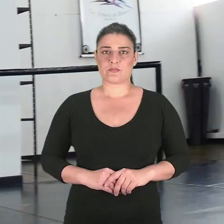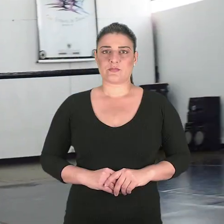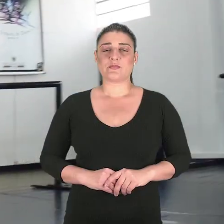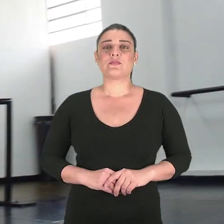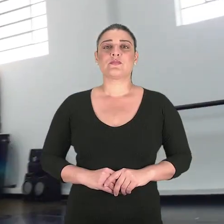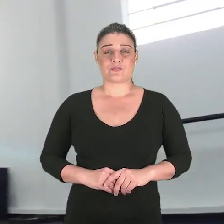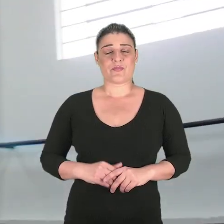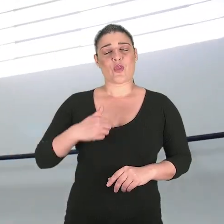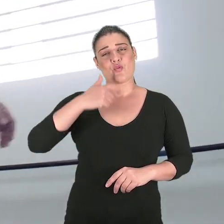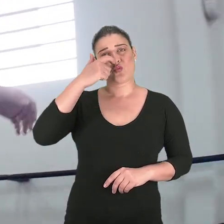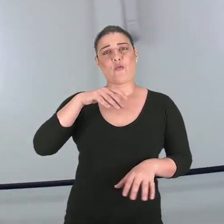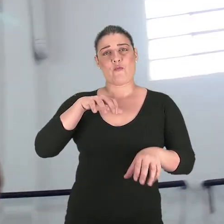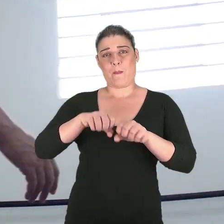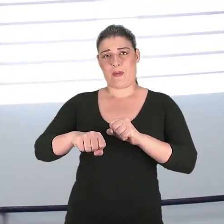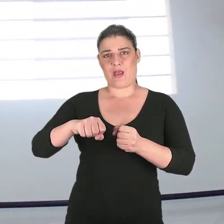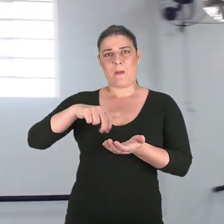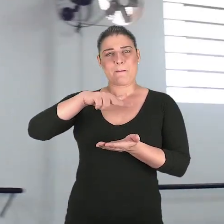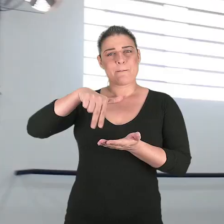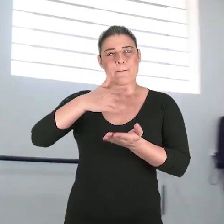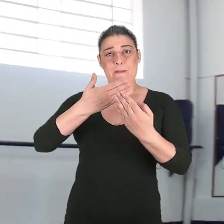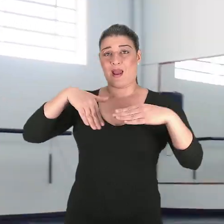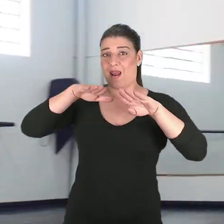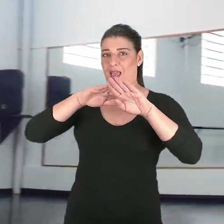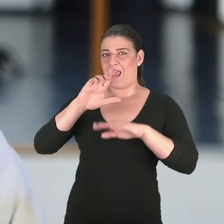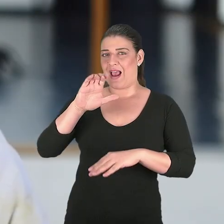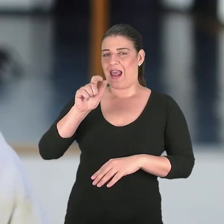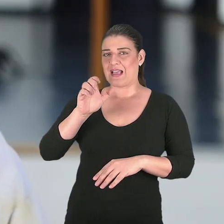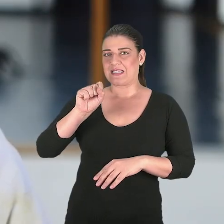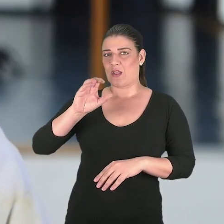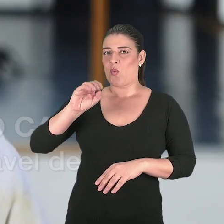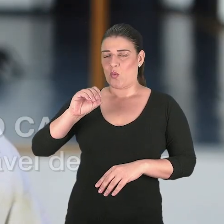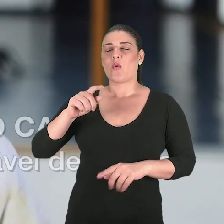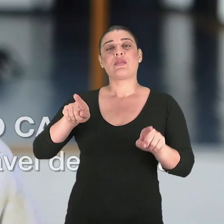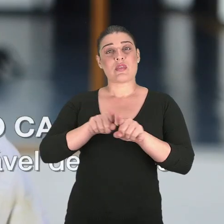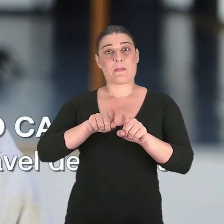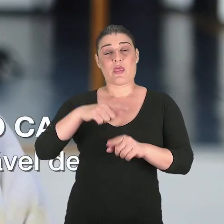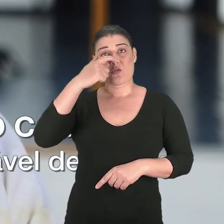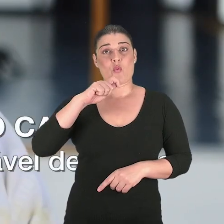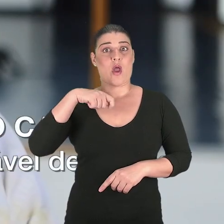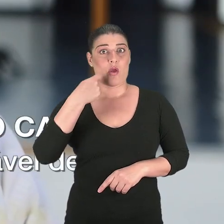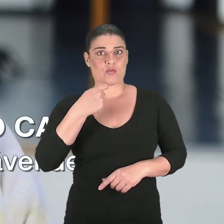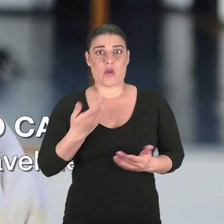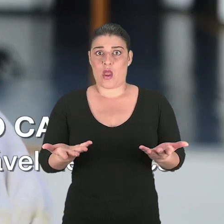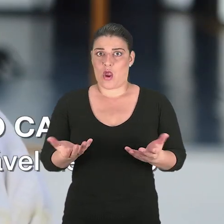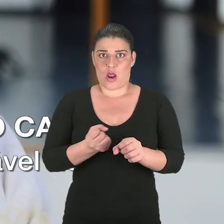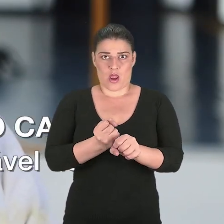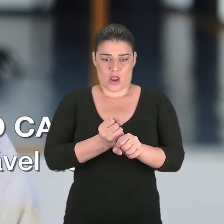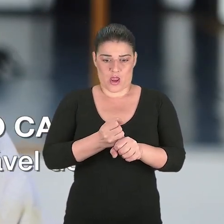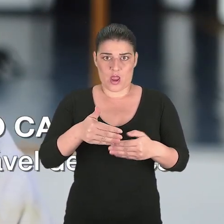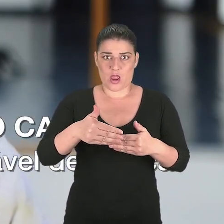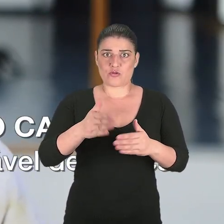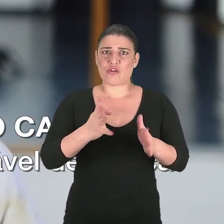Tenho uma formação de balé clássico, como bailarino, como ator, né? E esse ano faz